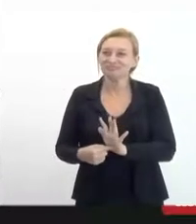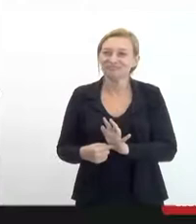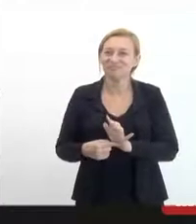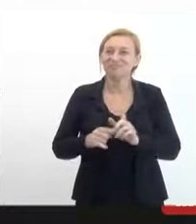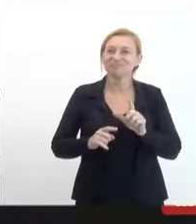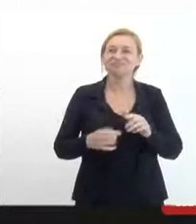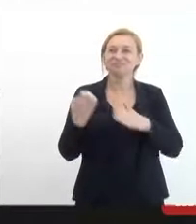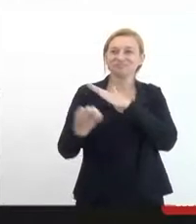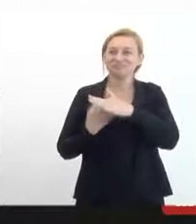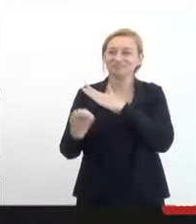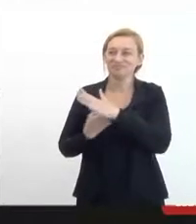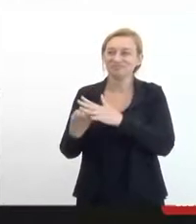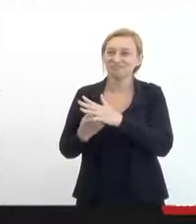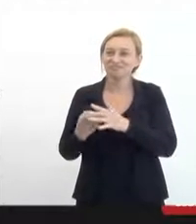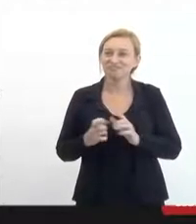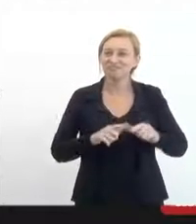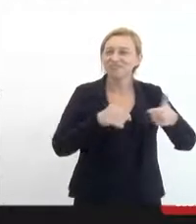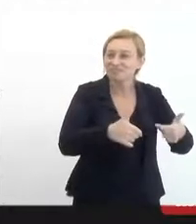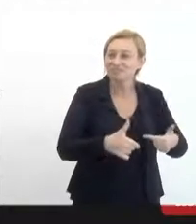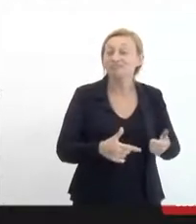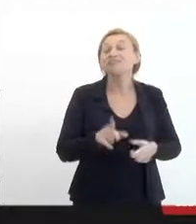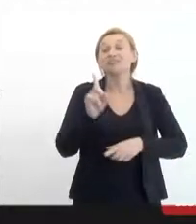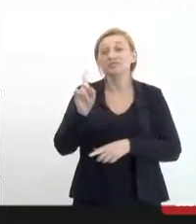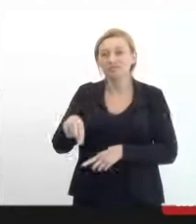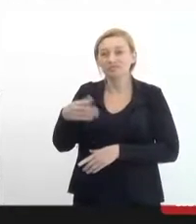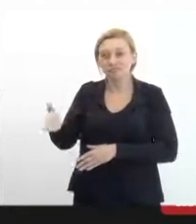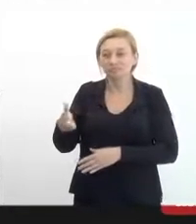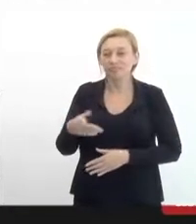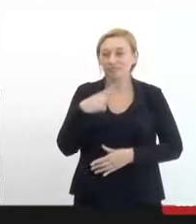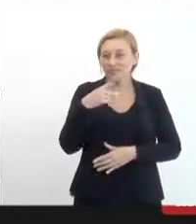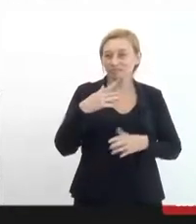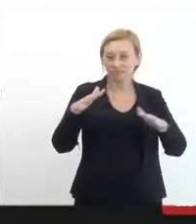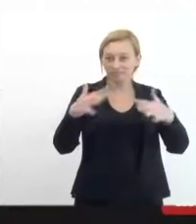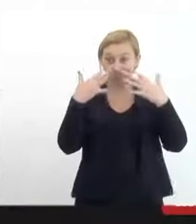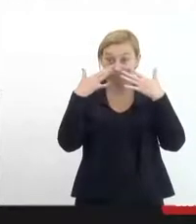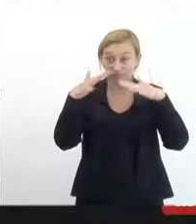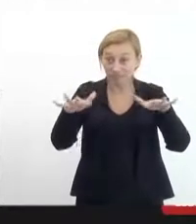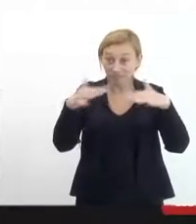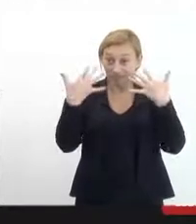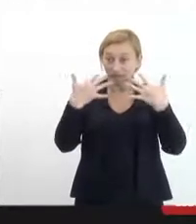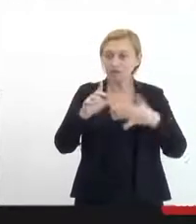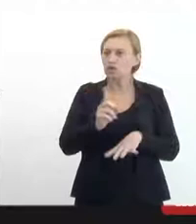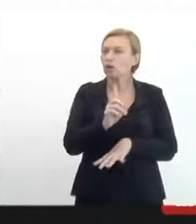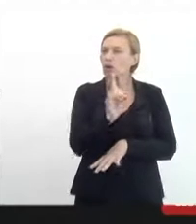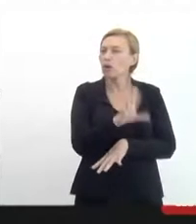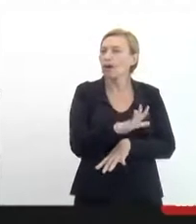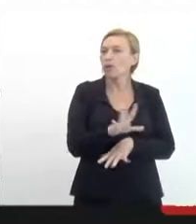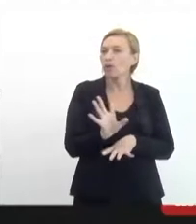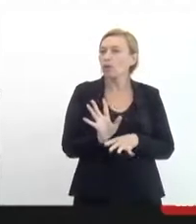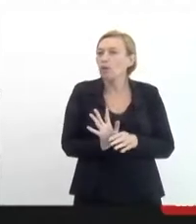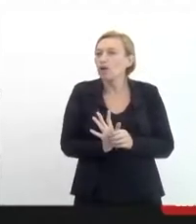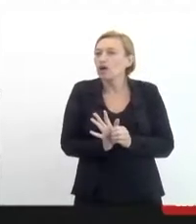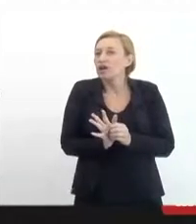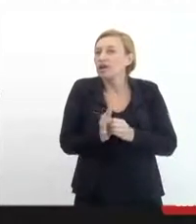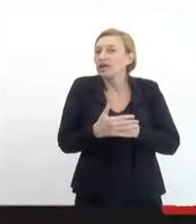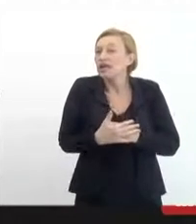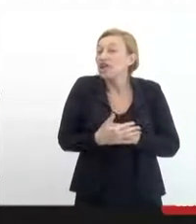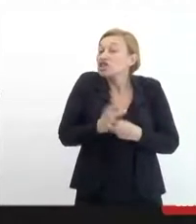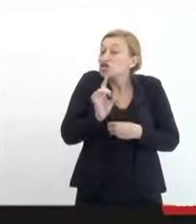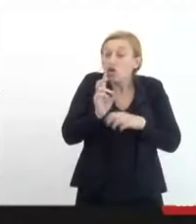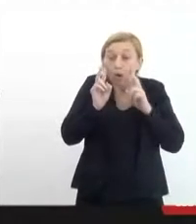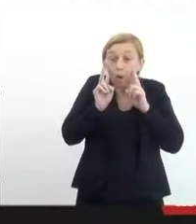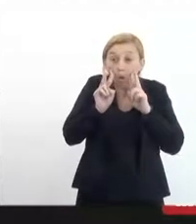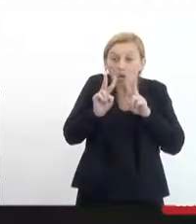empresa que praticou. Então, essa é, eu chamo bastante atenção, não é uma sutileza, é olhar